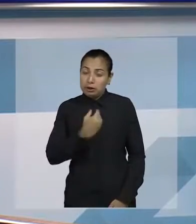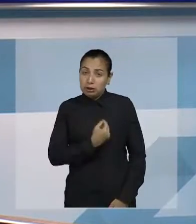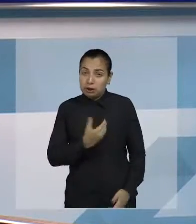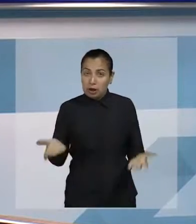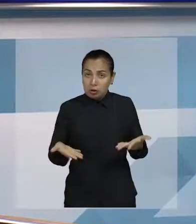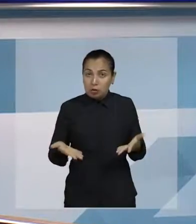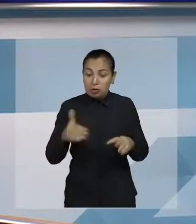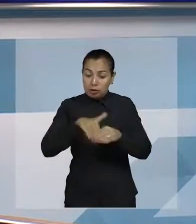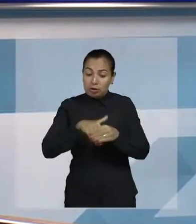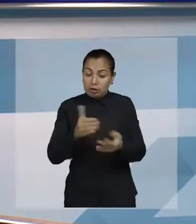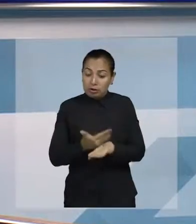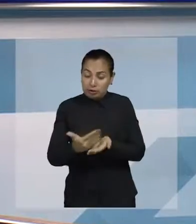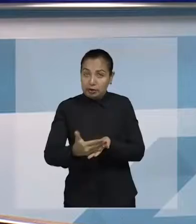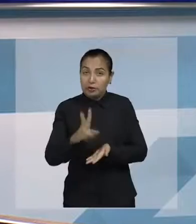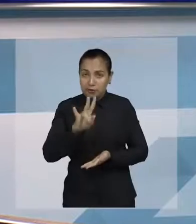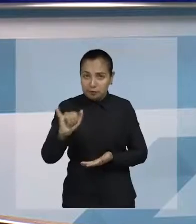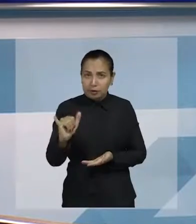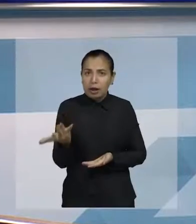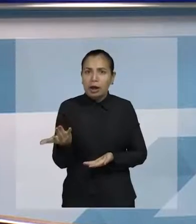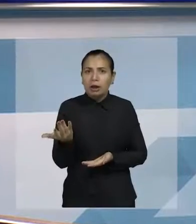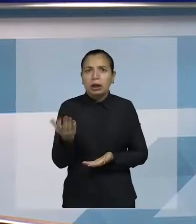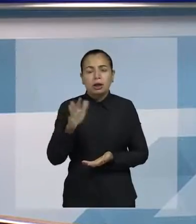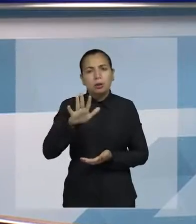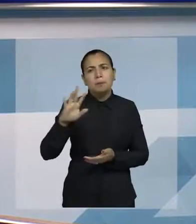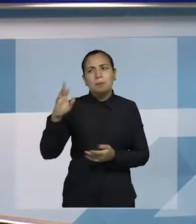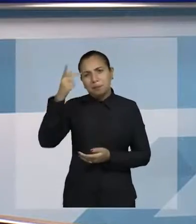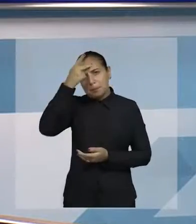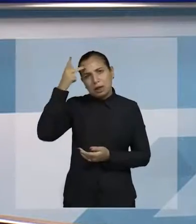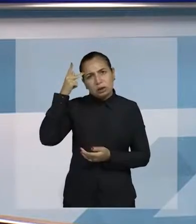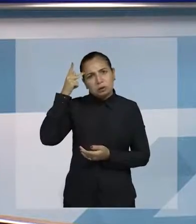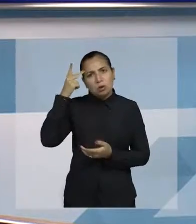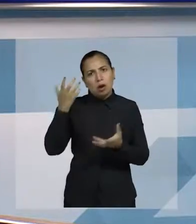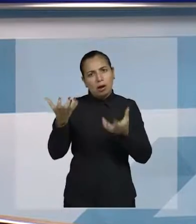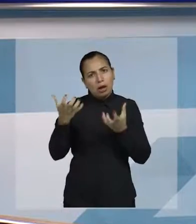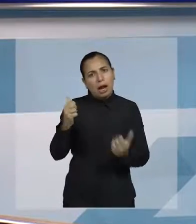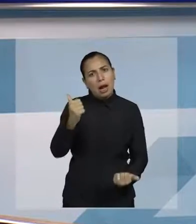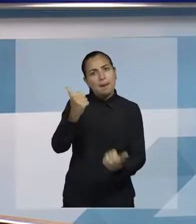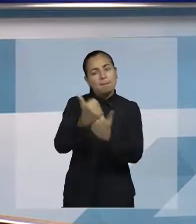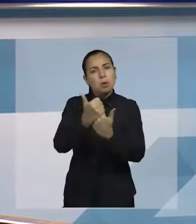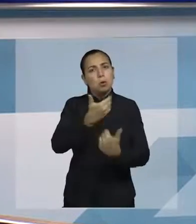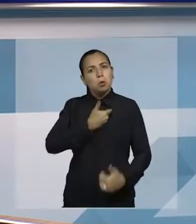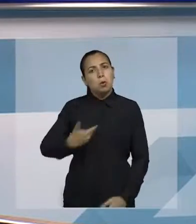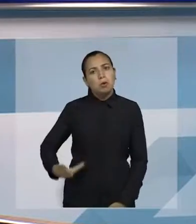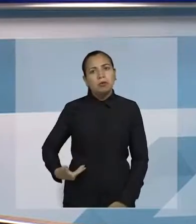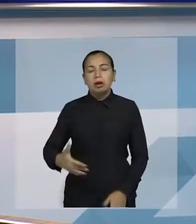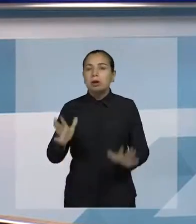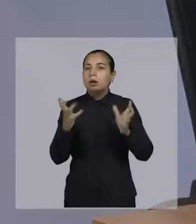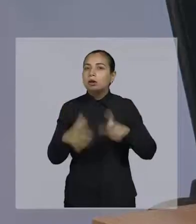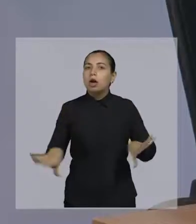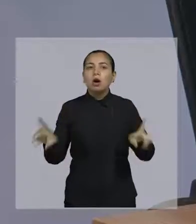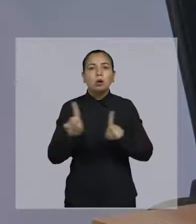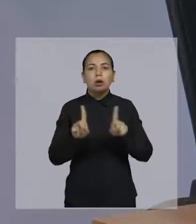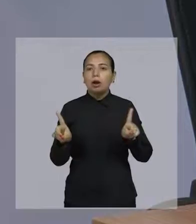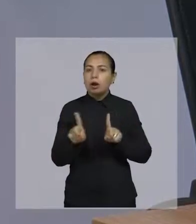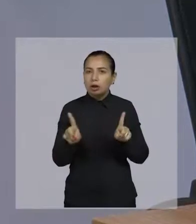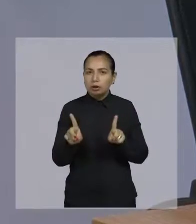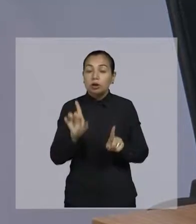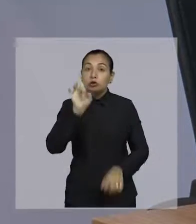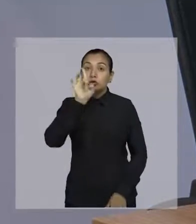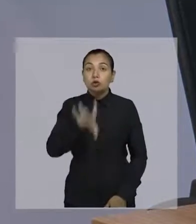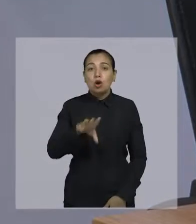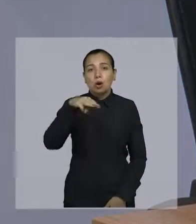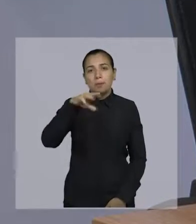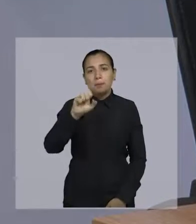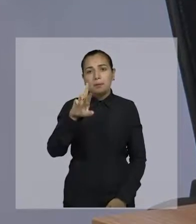eleição que está aí, se dá o fenômeno contrário. Ninguém quis o apoio desse governo. Só o Meirelles